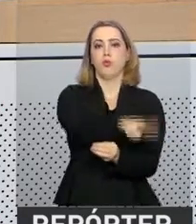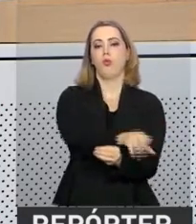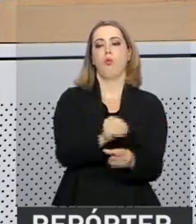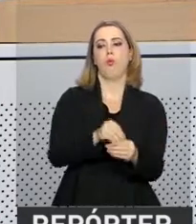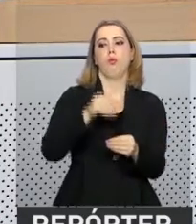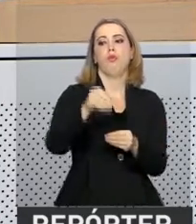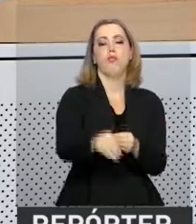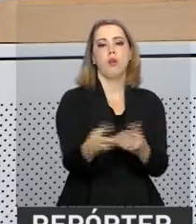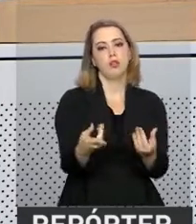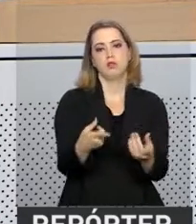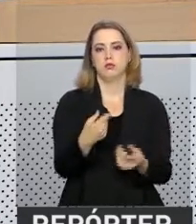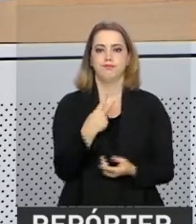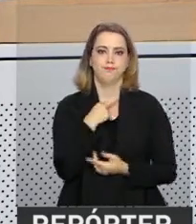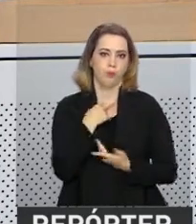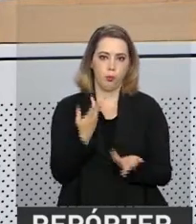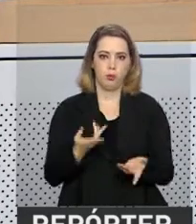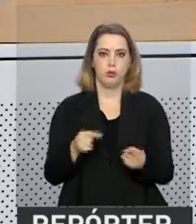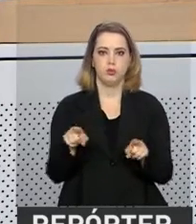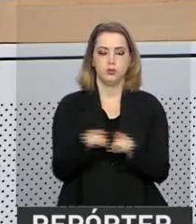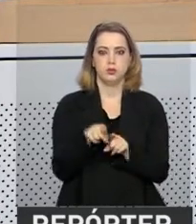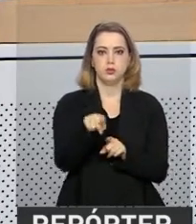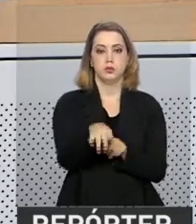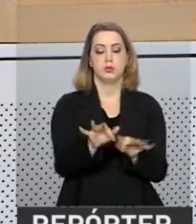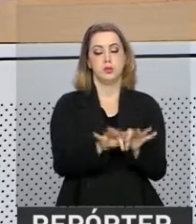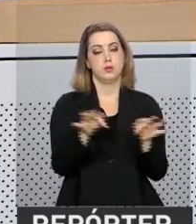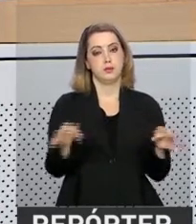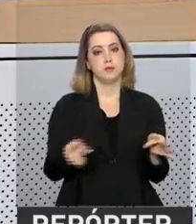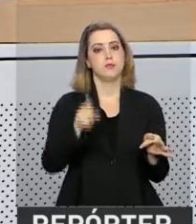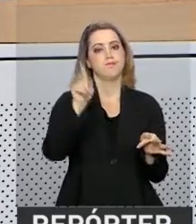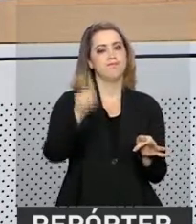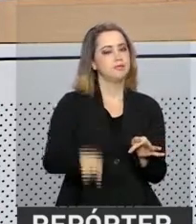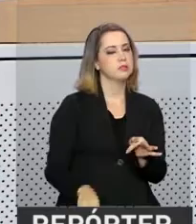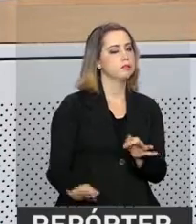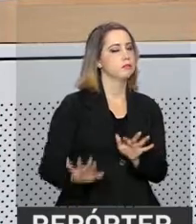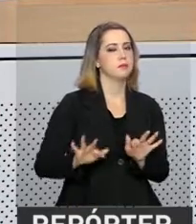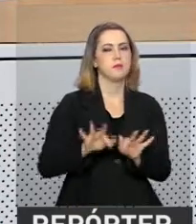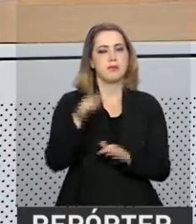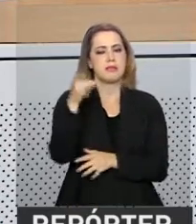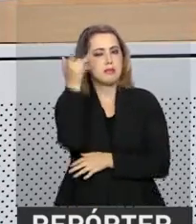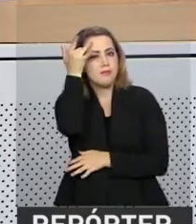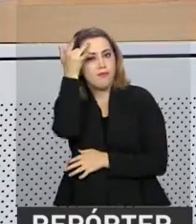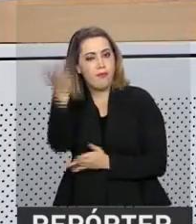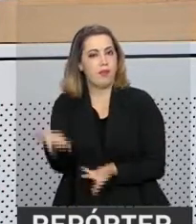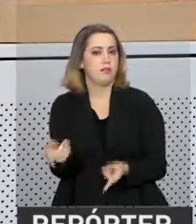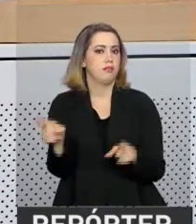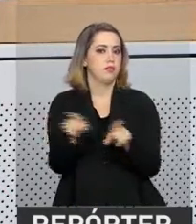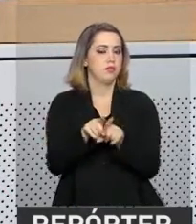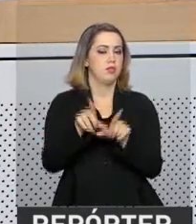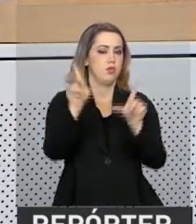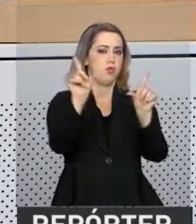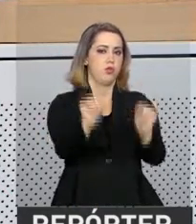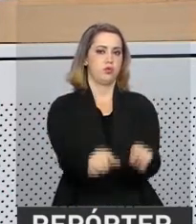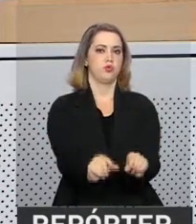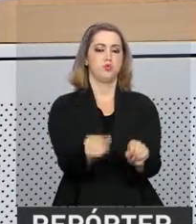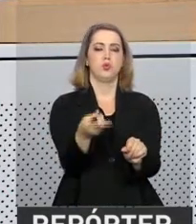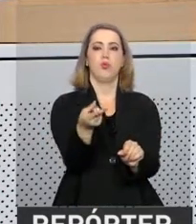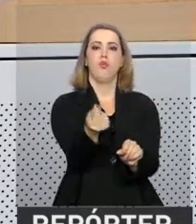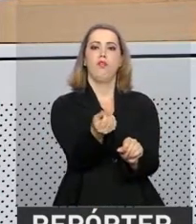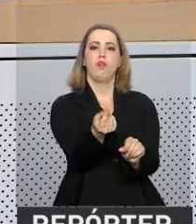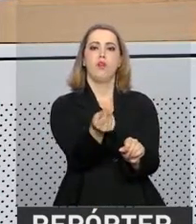fora do simples que o simples e desburocratizada muito a vida das empresas onde elas não só tem uma redução da carga tributária